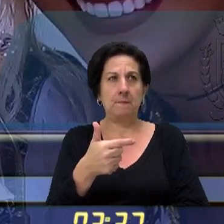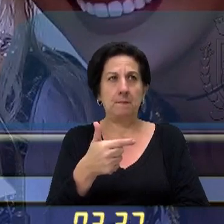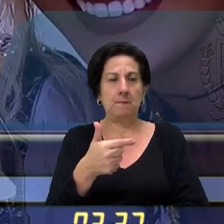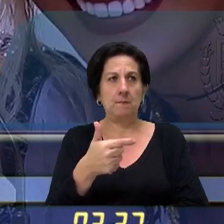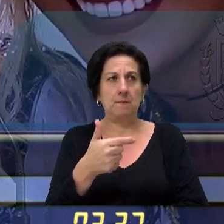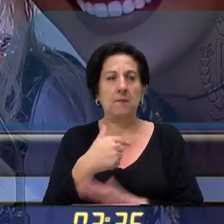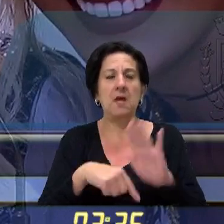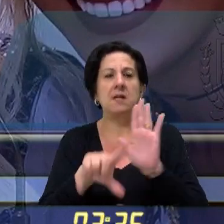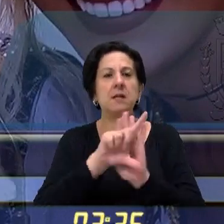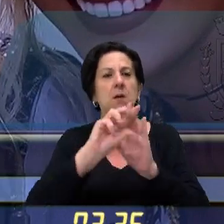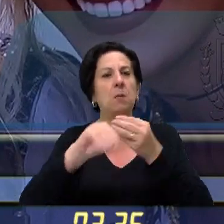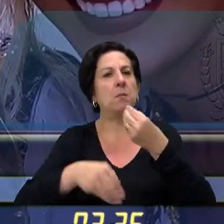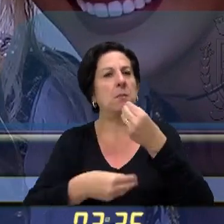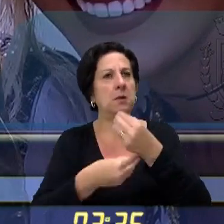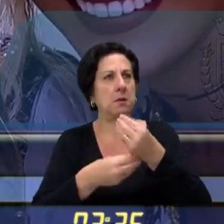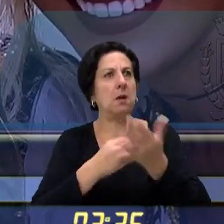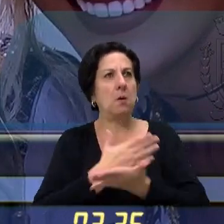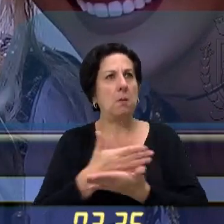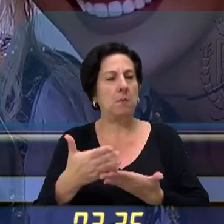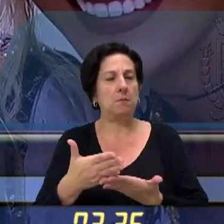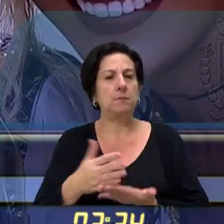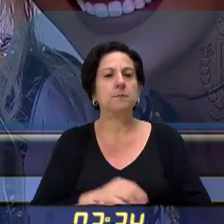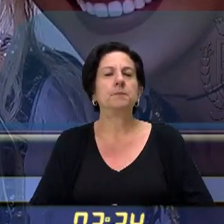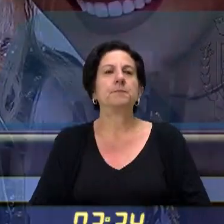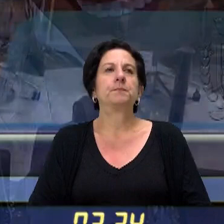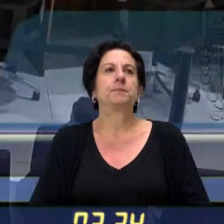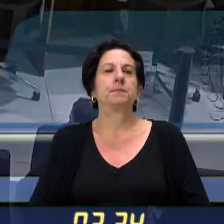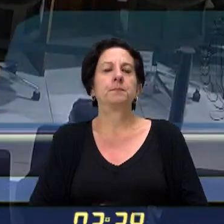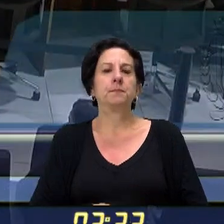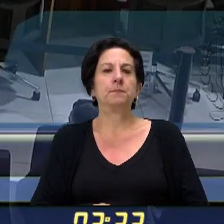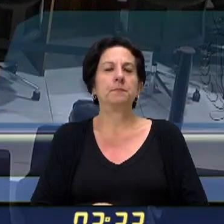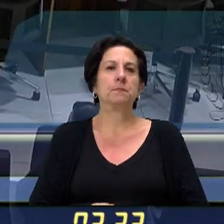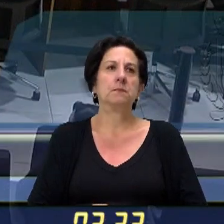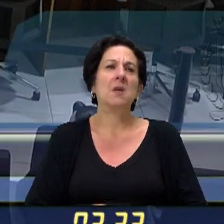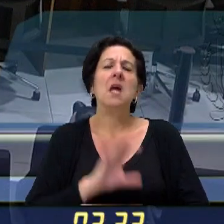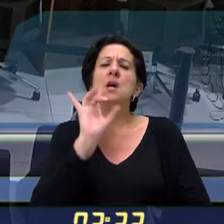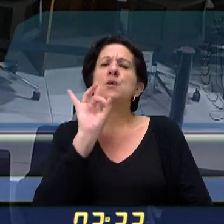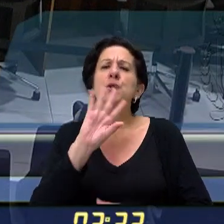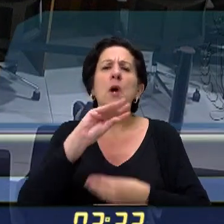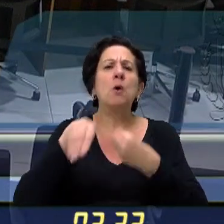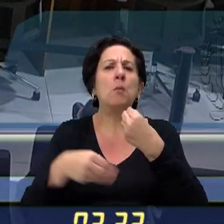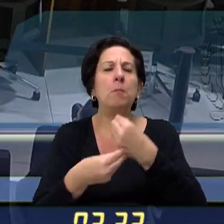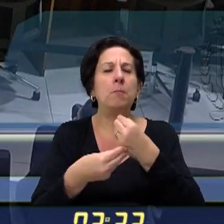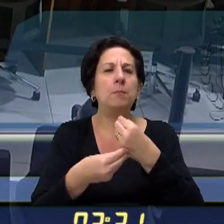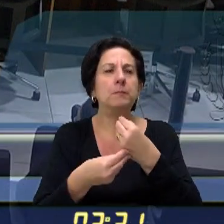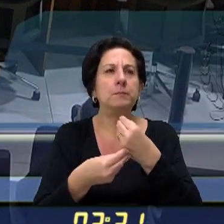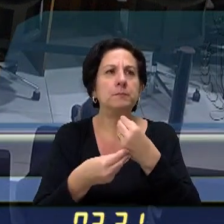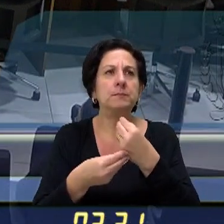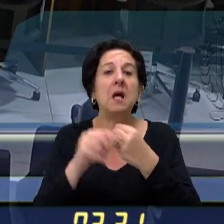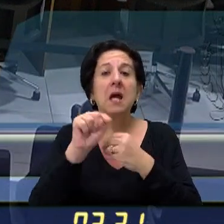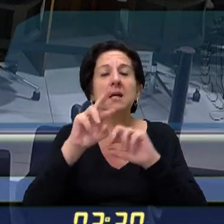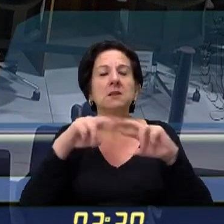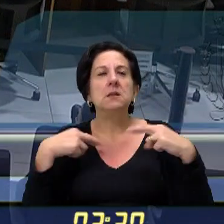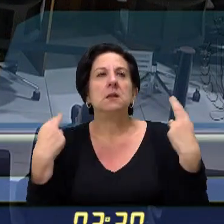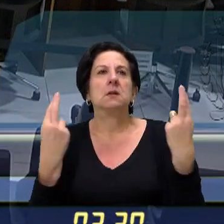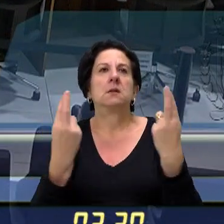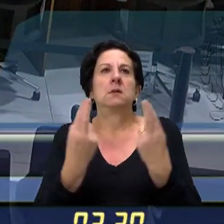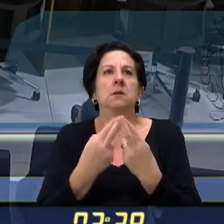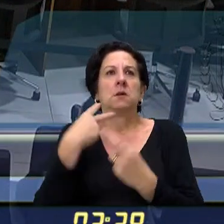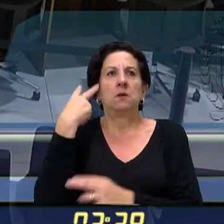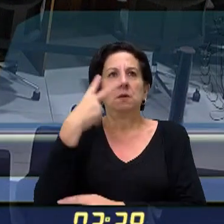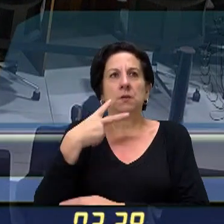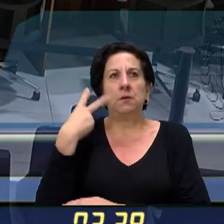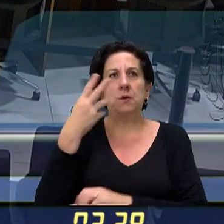Esta lei complementar entra em vigor, então. Permite uma parte? Sim, vereador Hildo. É só para complementar que estas reuniões que o